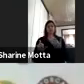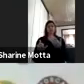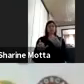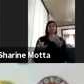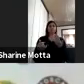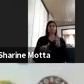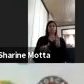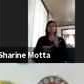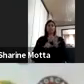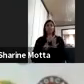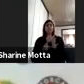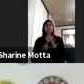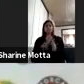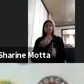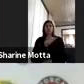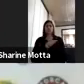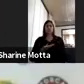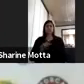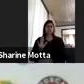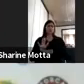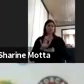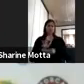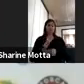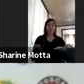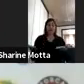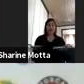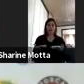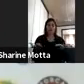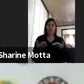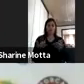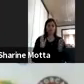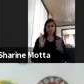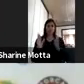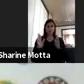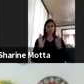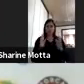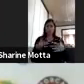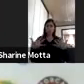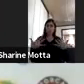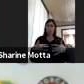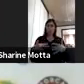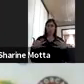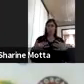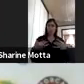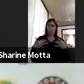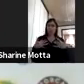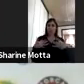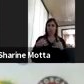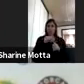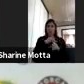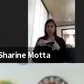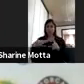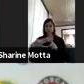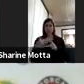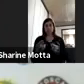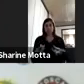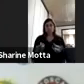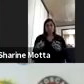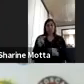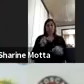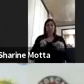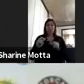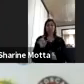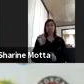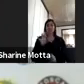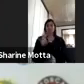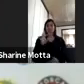sua parte, as coisas ficavam divididas. Nesse momento, o povo brasileiro só tem o Ministério Público.